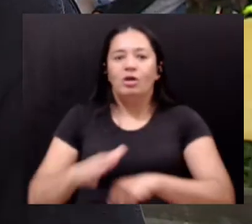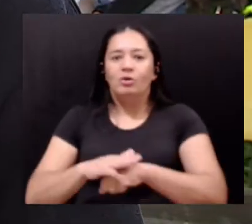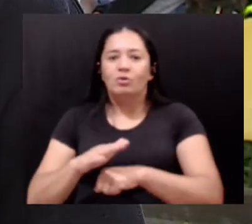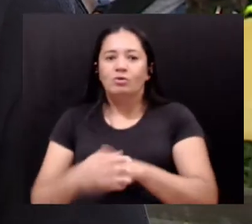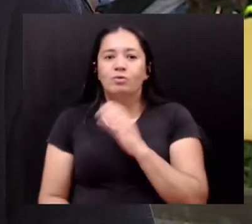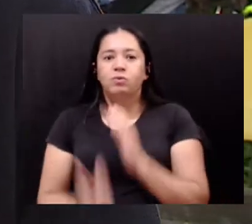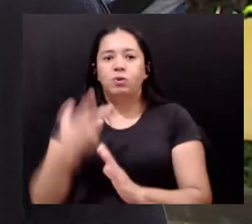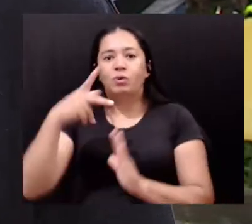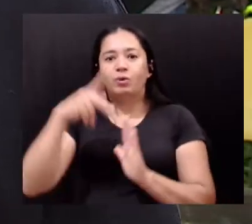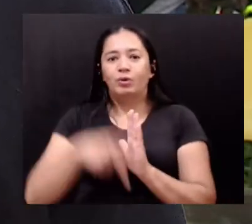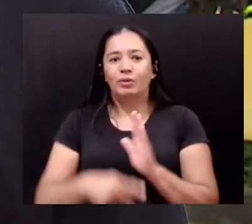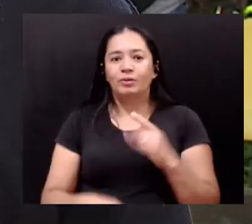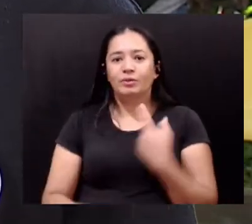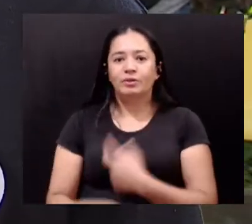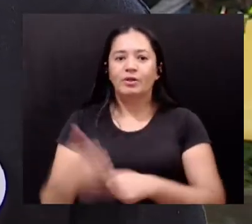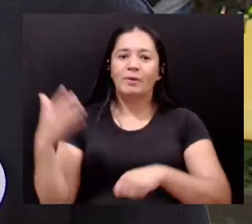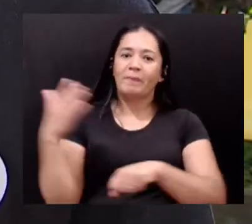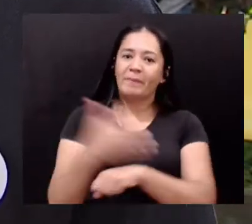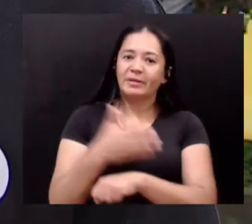participou da oficina que teve.